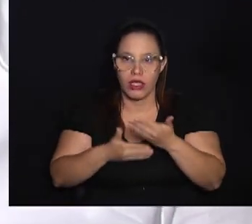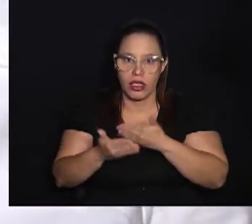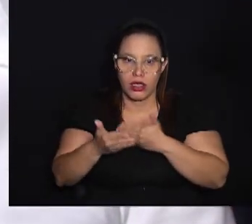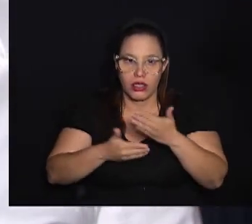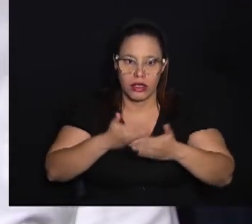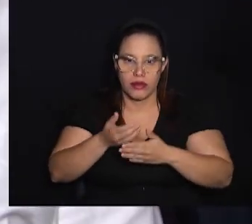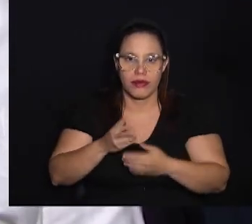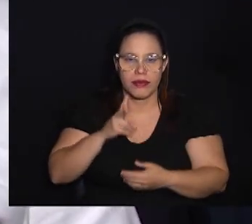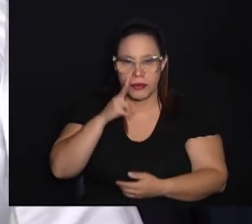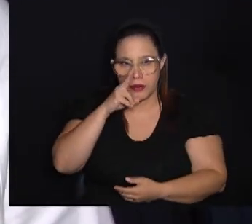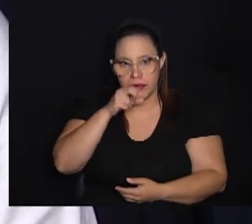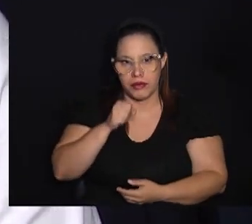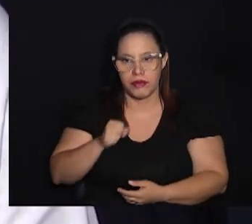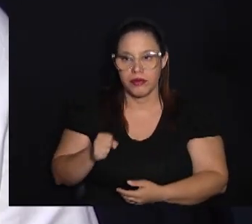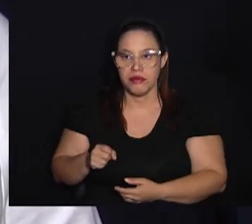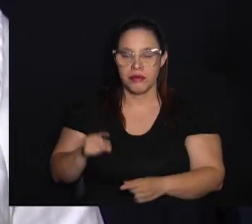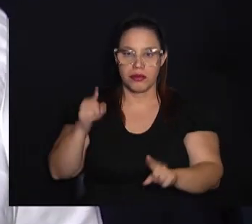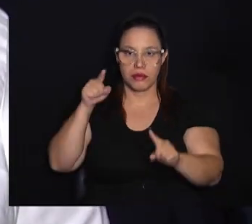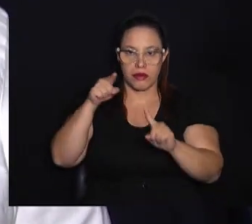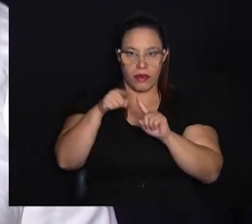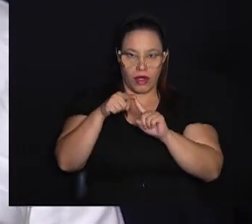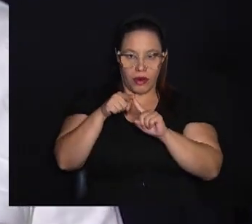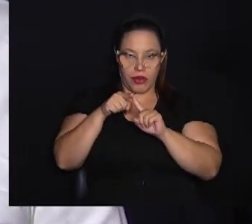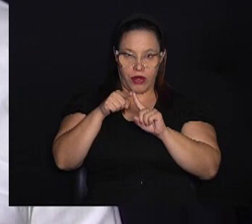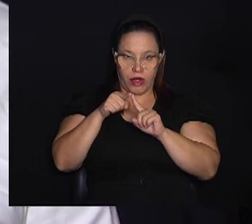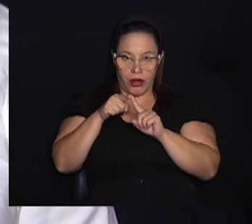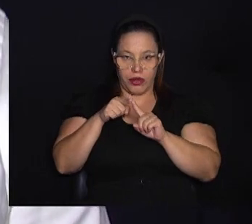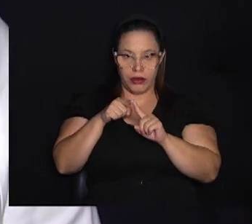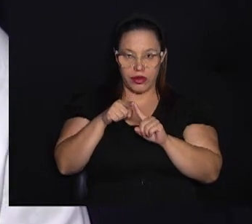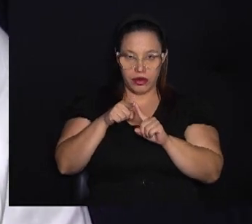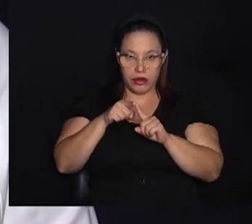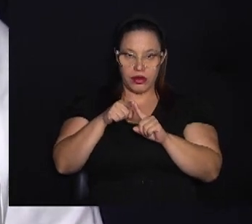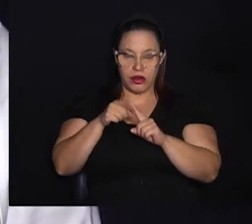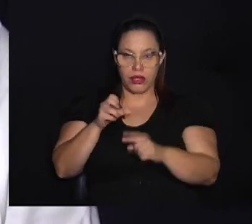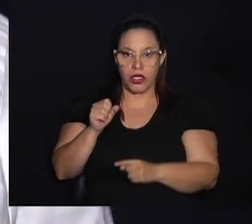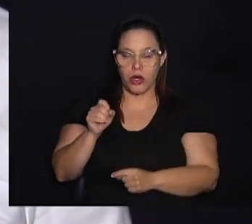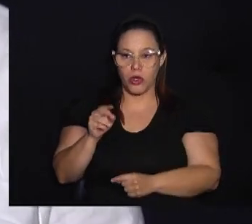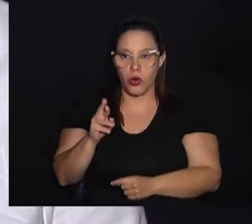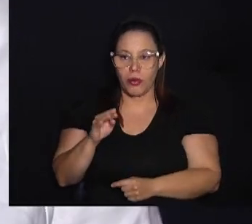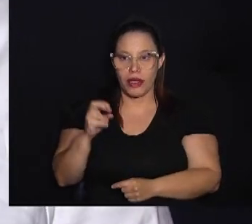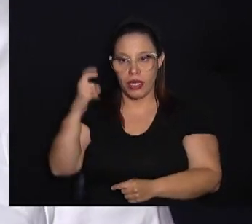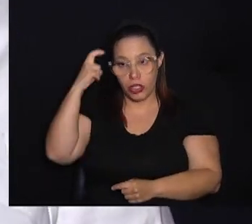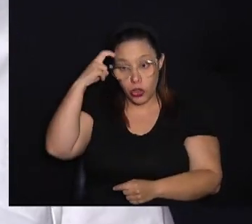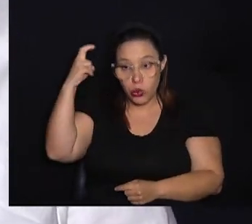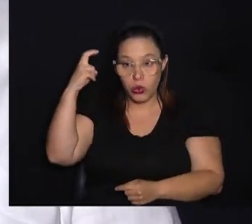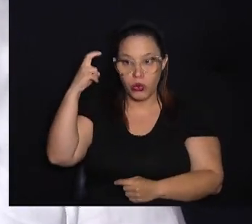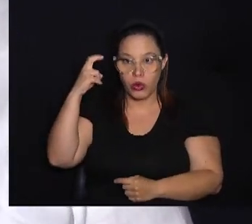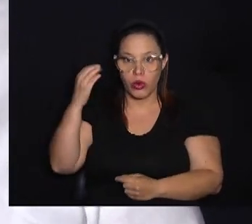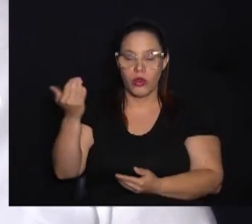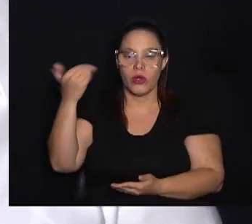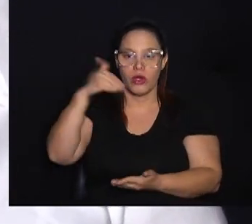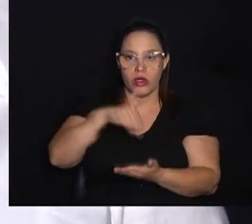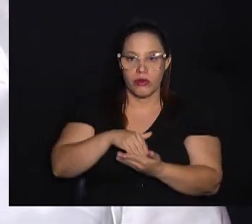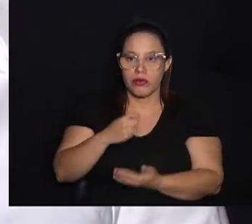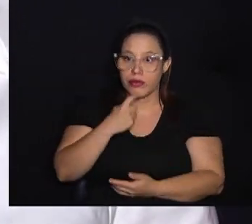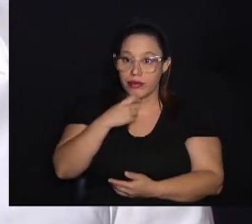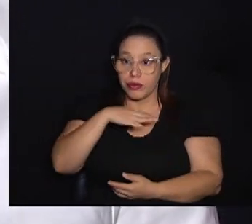objetivo desse encontro, chamado aí pelo consórcio, pelos comitês de cultura e recebido aqui pela cidade de